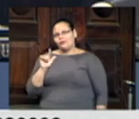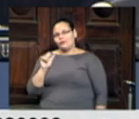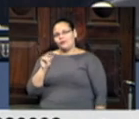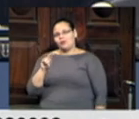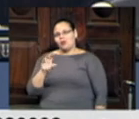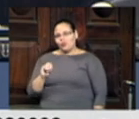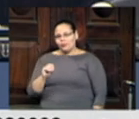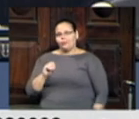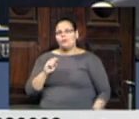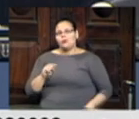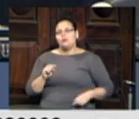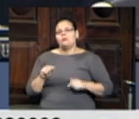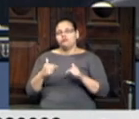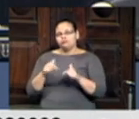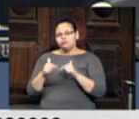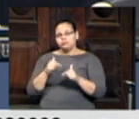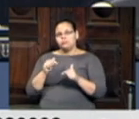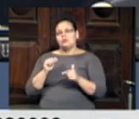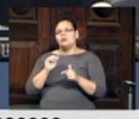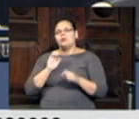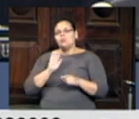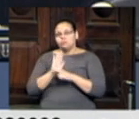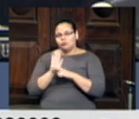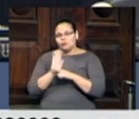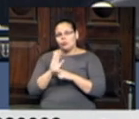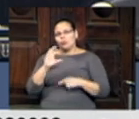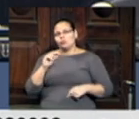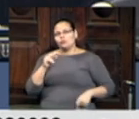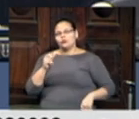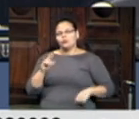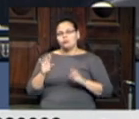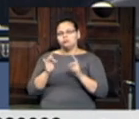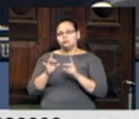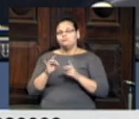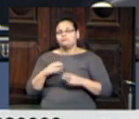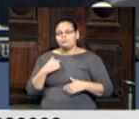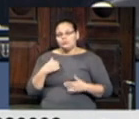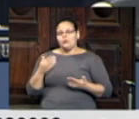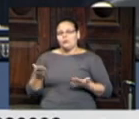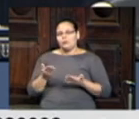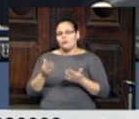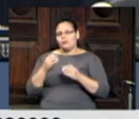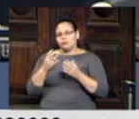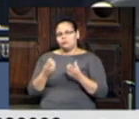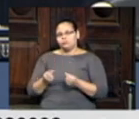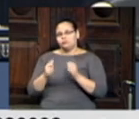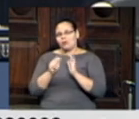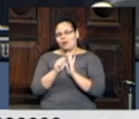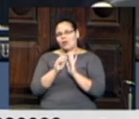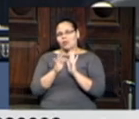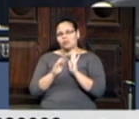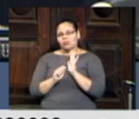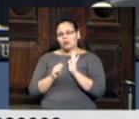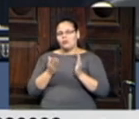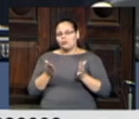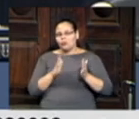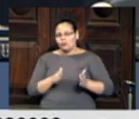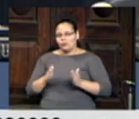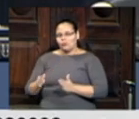de Defesa do Consumidor. Lida e aprovada a ata, passa-se a ordem do dia. Senhor presidente, por de ordem,